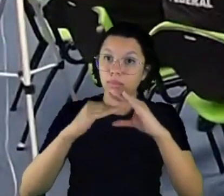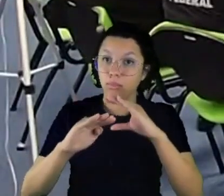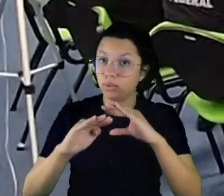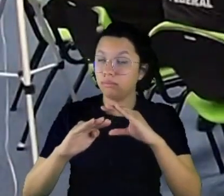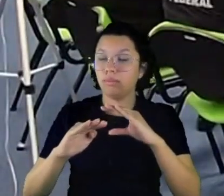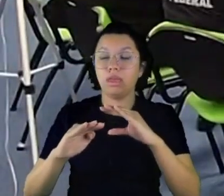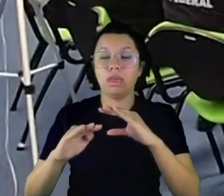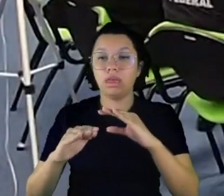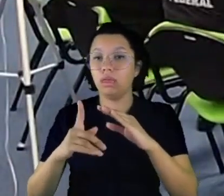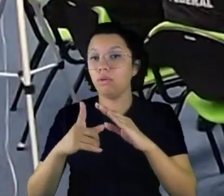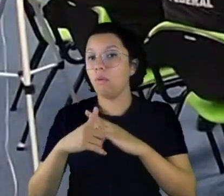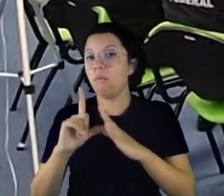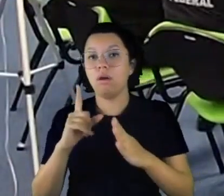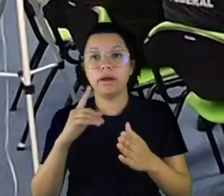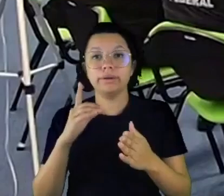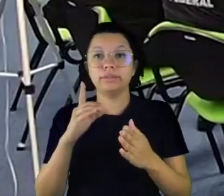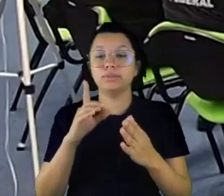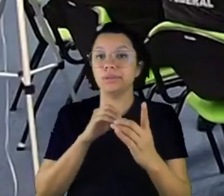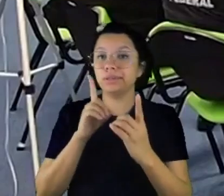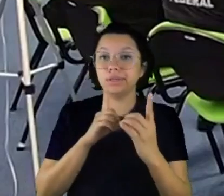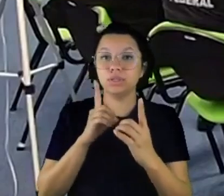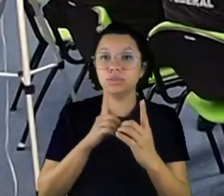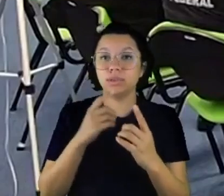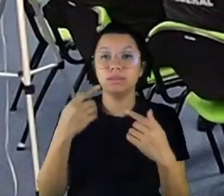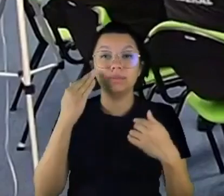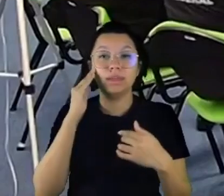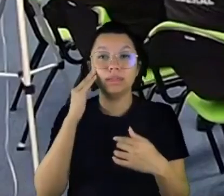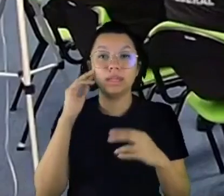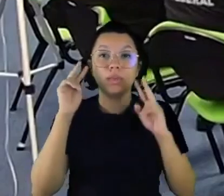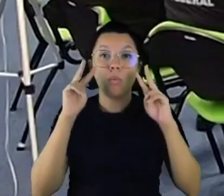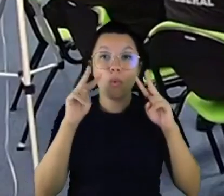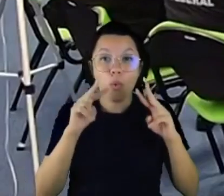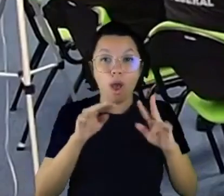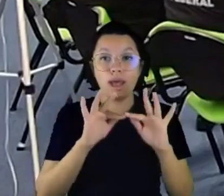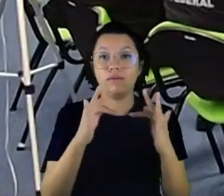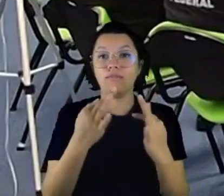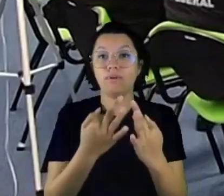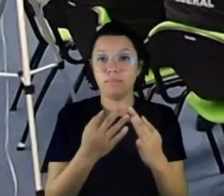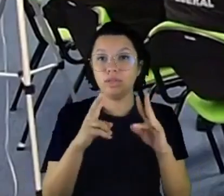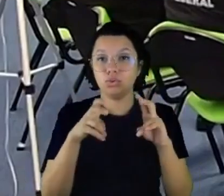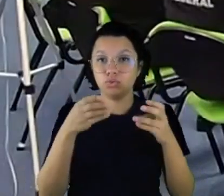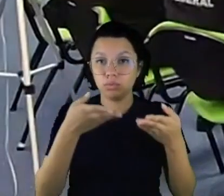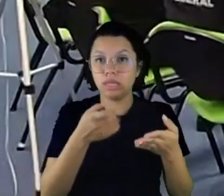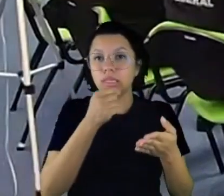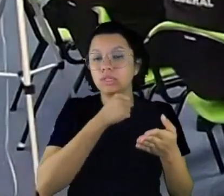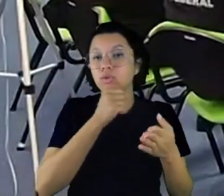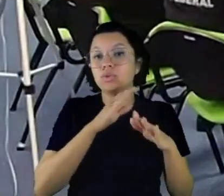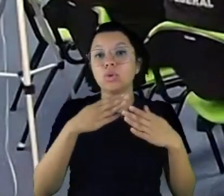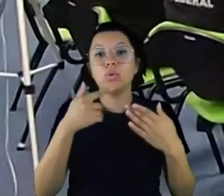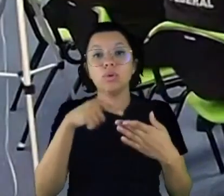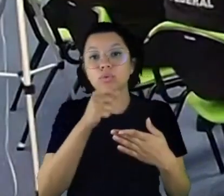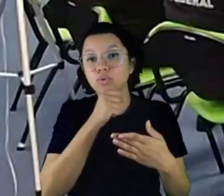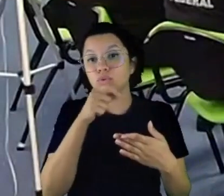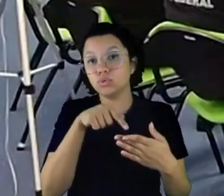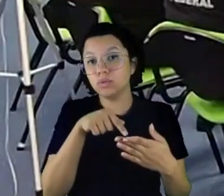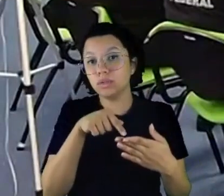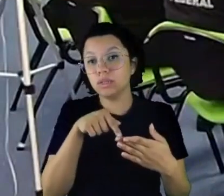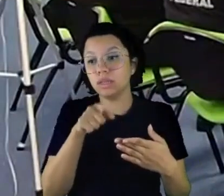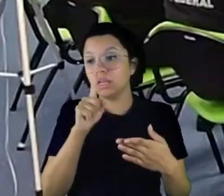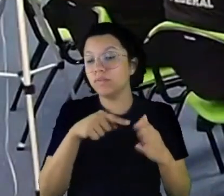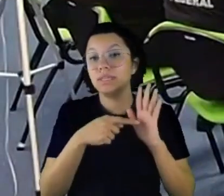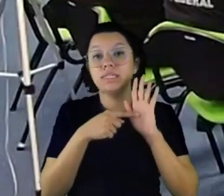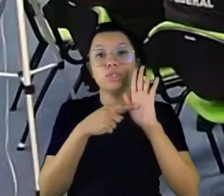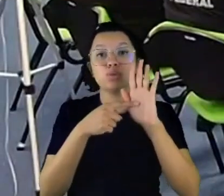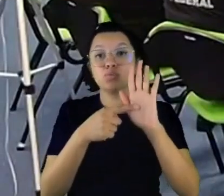médico entenda o olhar da família sobre aquele idoso. E quando o idoso estiver ali, aquele idoso não vai ser exposto